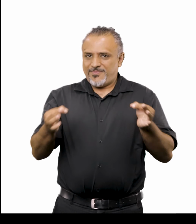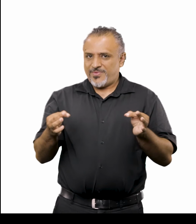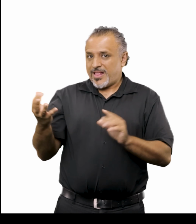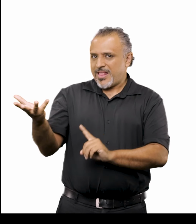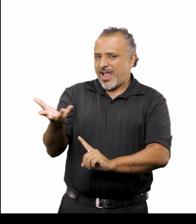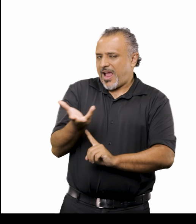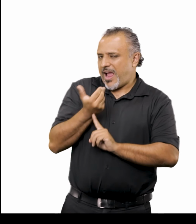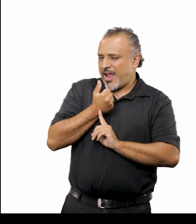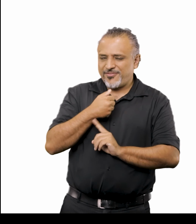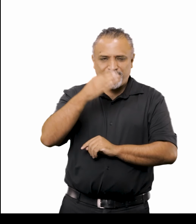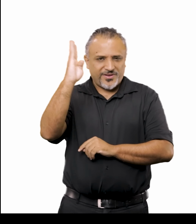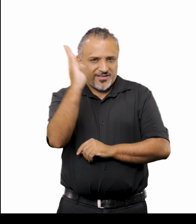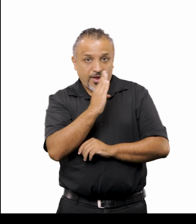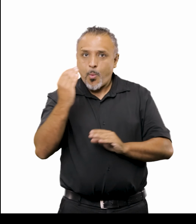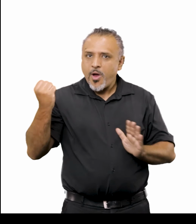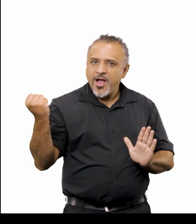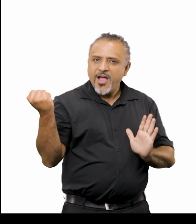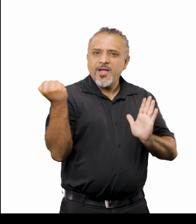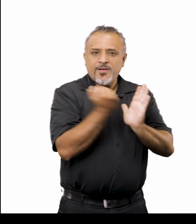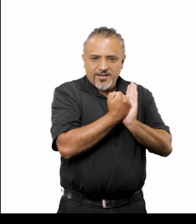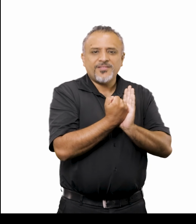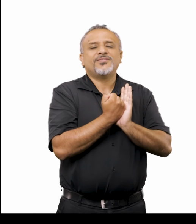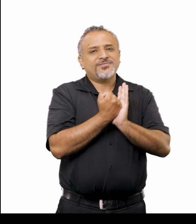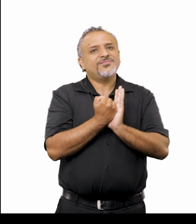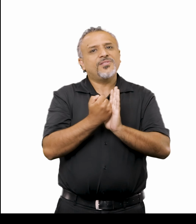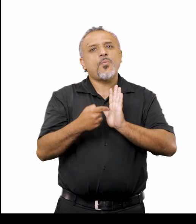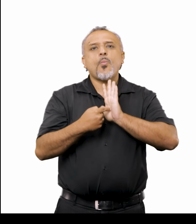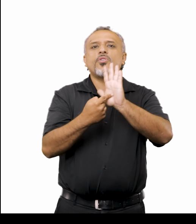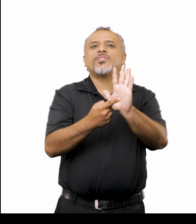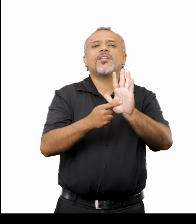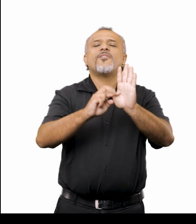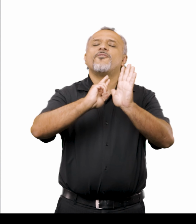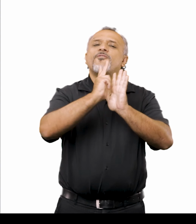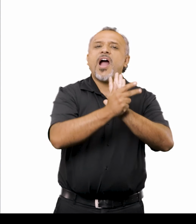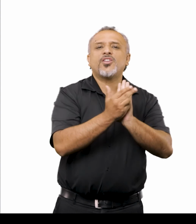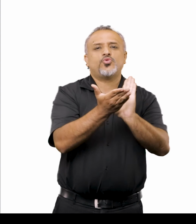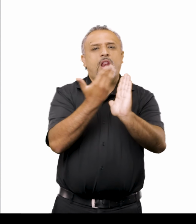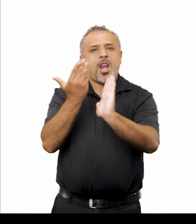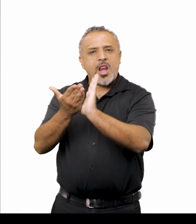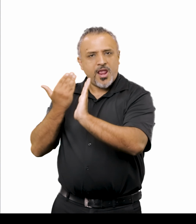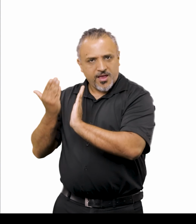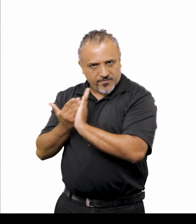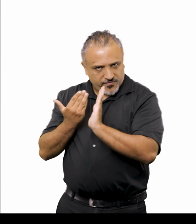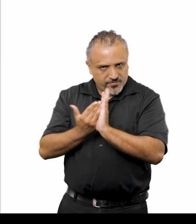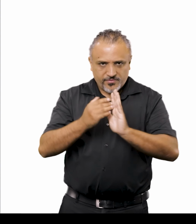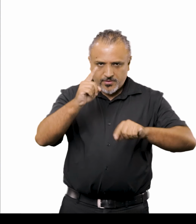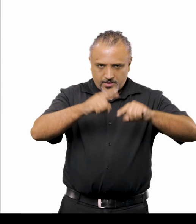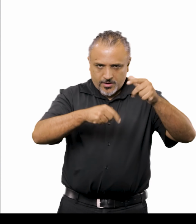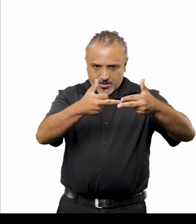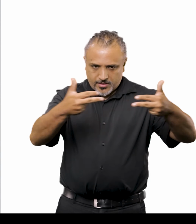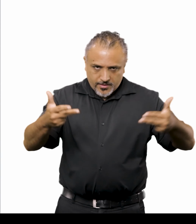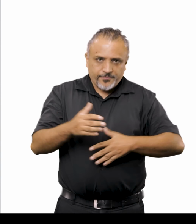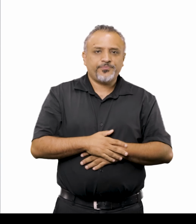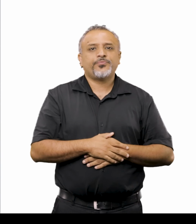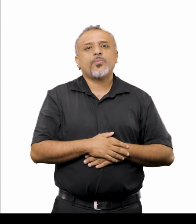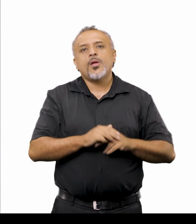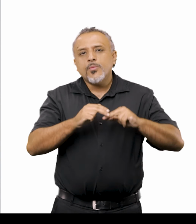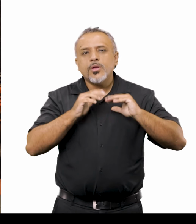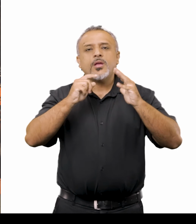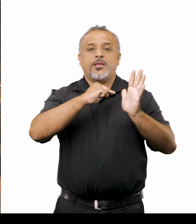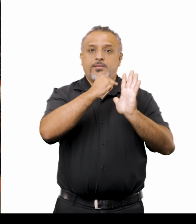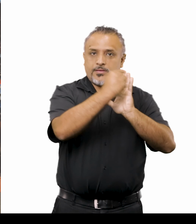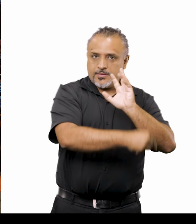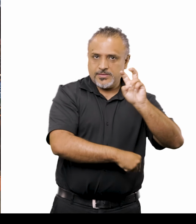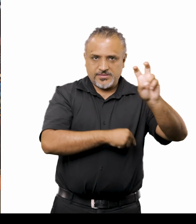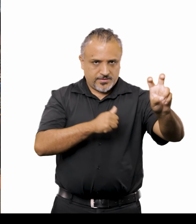como uma imagem simbólica da arte brasileira e uma obra marcante do artista, ilustrando diversos livros e catálogos.